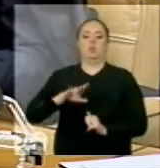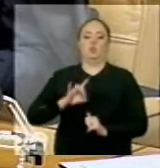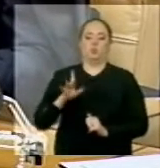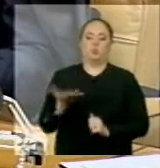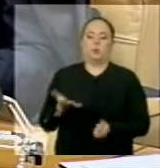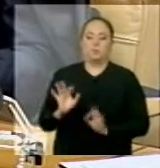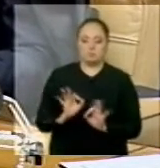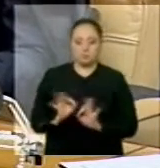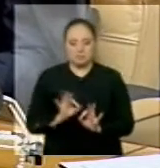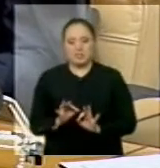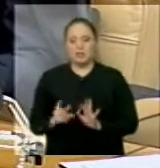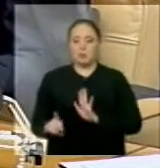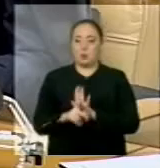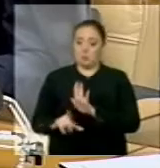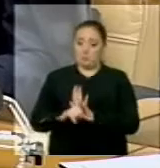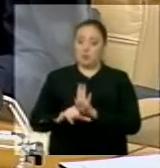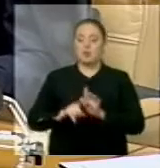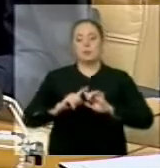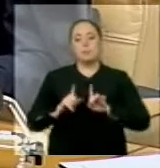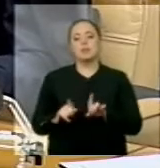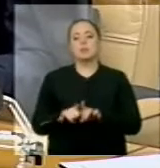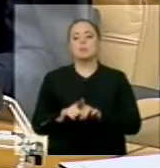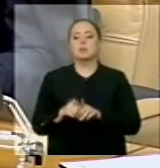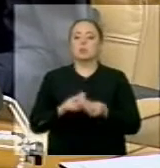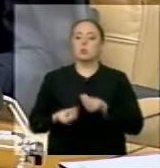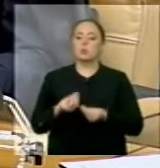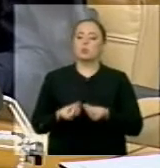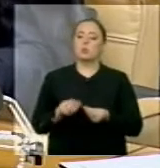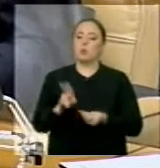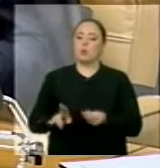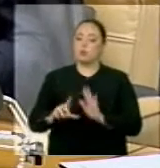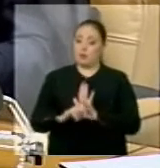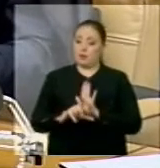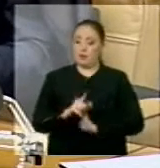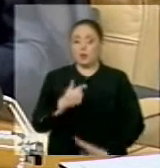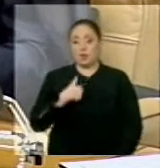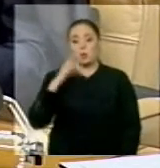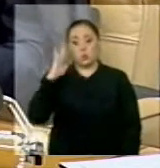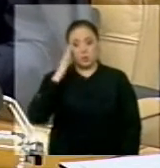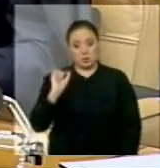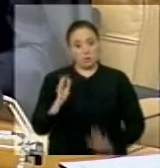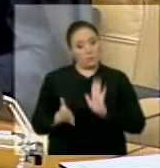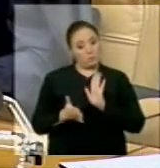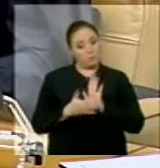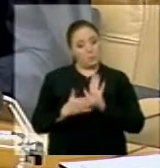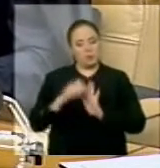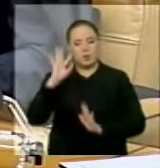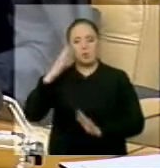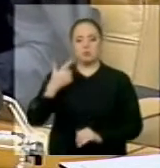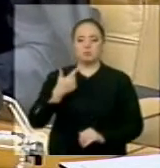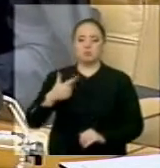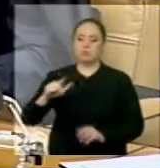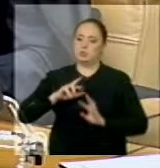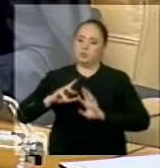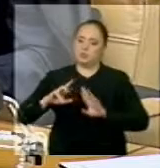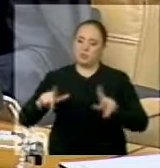pela elaboração da própria lei, como também pela sua execução, entendo propor solução diversa daquela